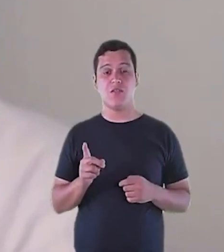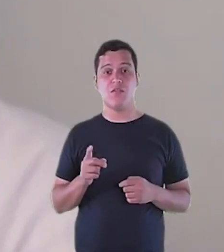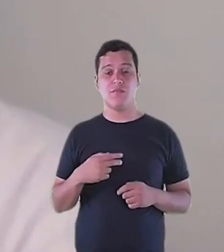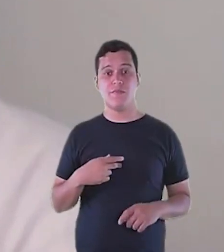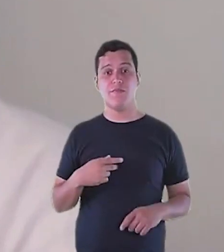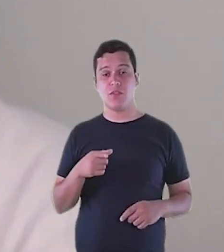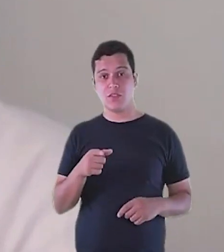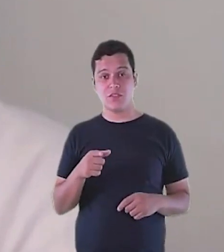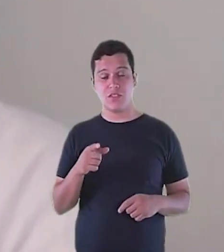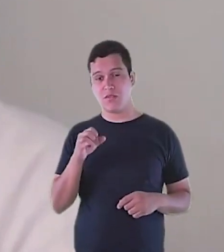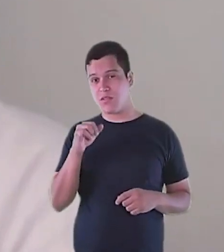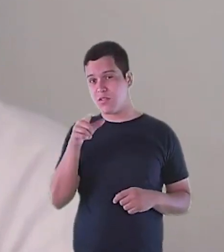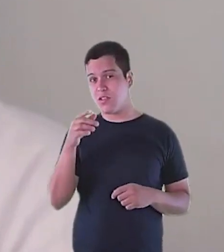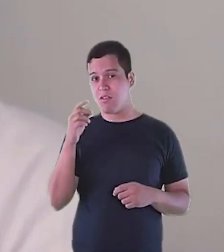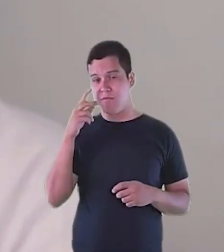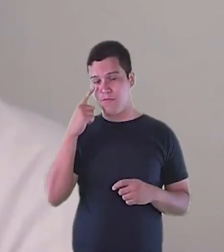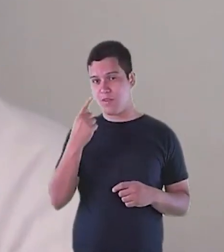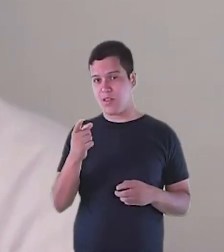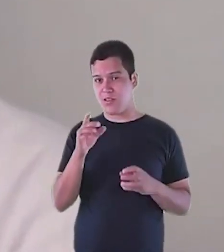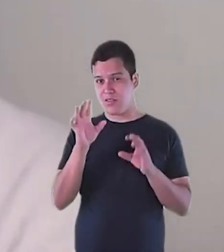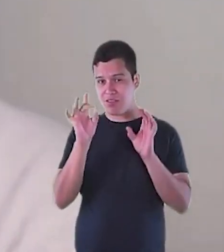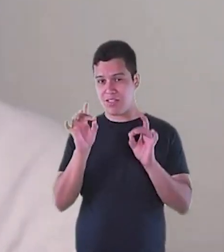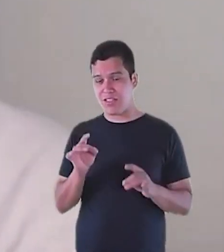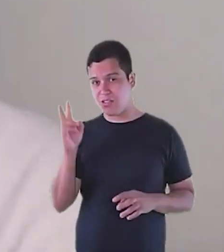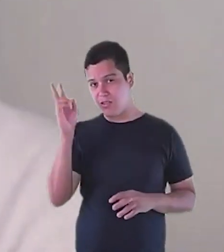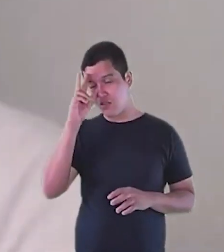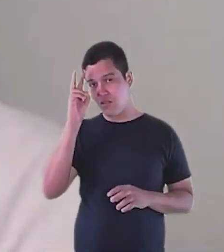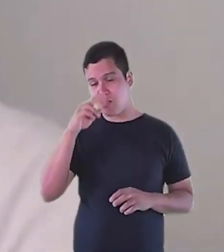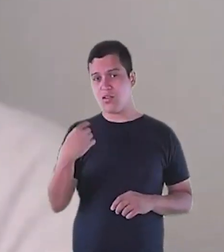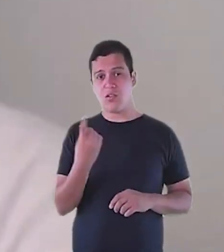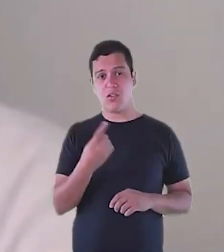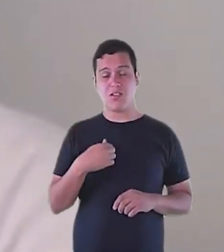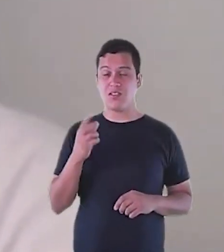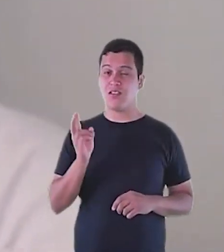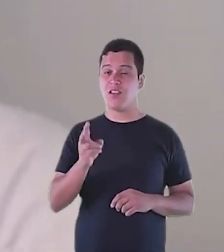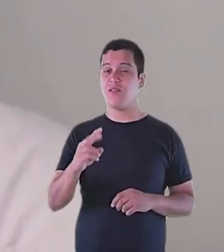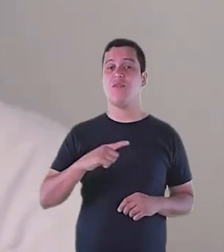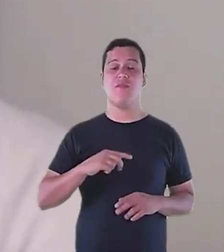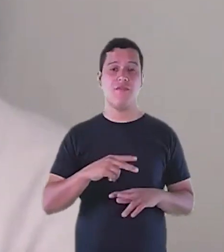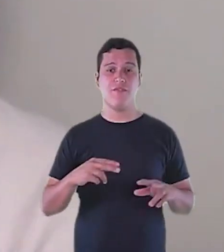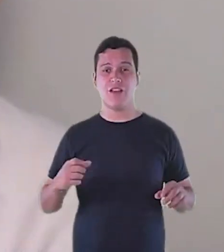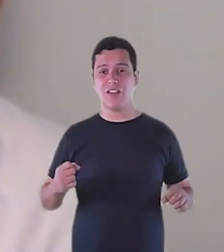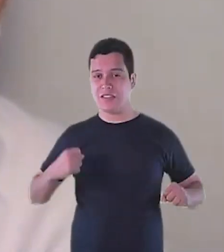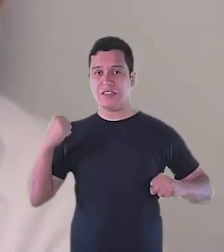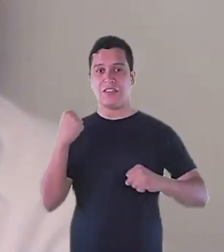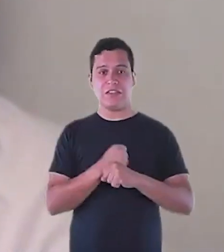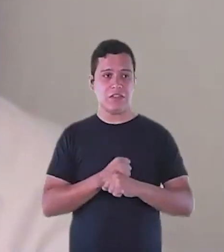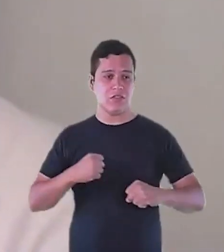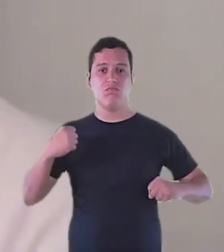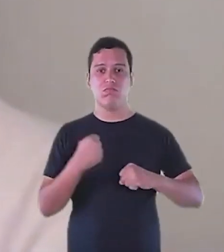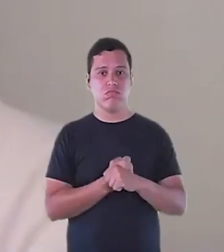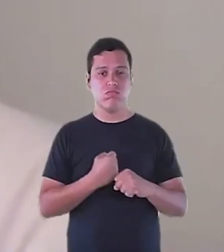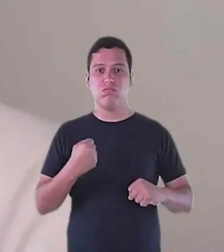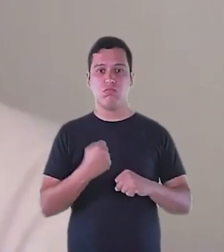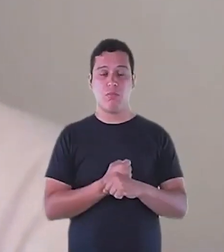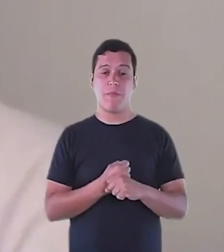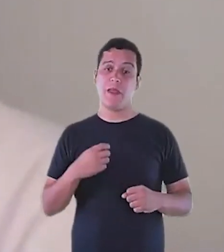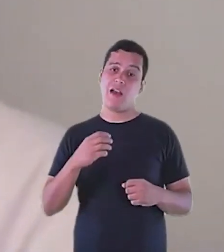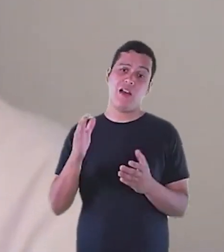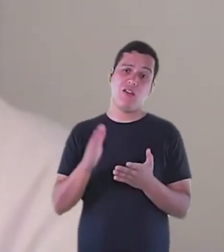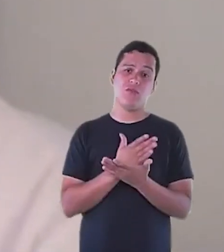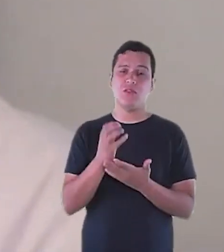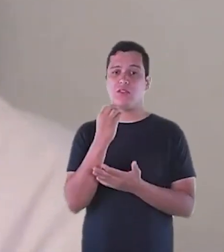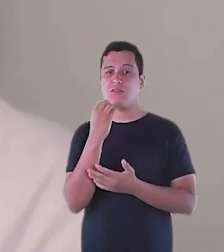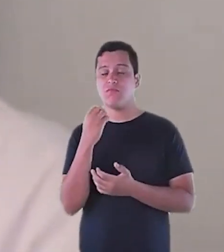você observar a história, o Brasil enfrentou grandes lutas no passado. Algumas foram bem-sucedidas e outras não.